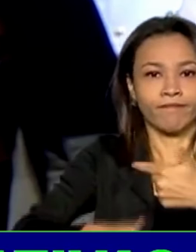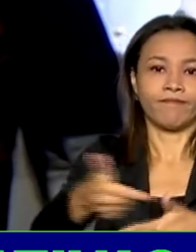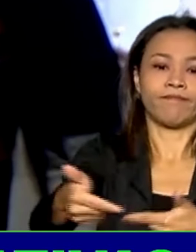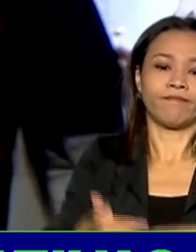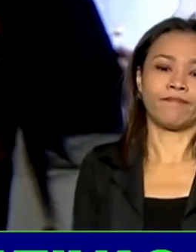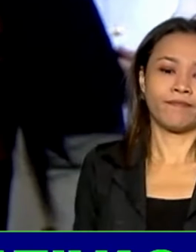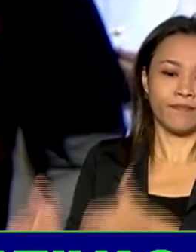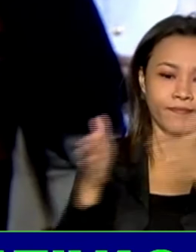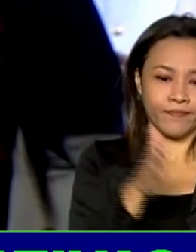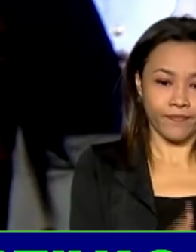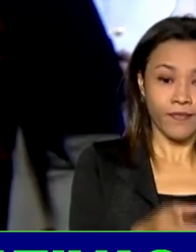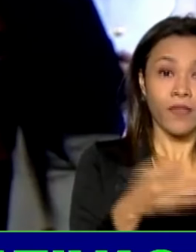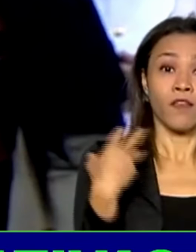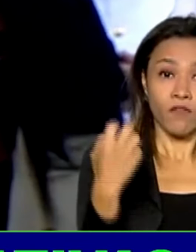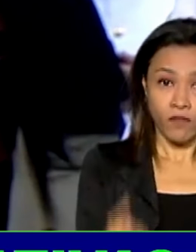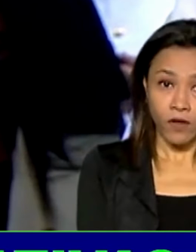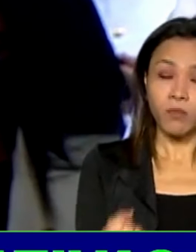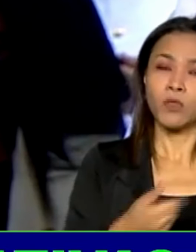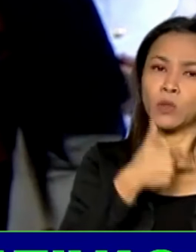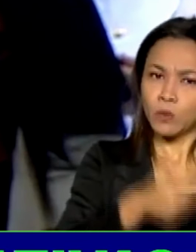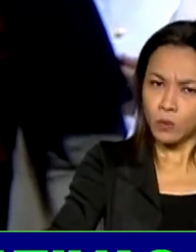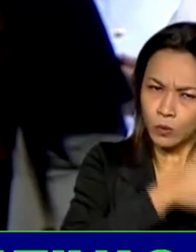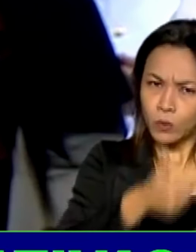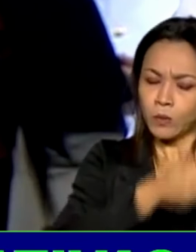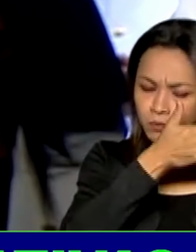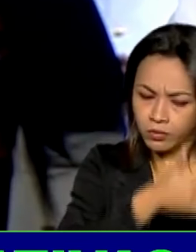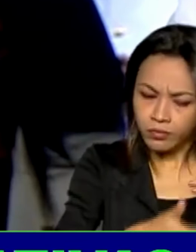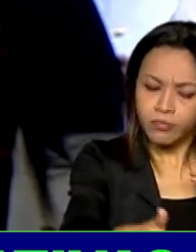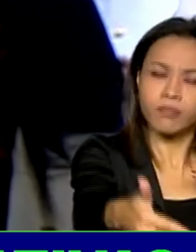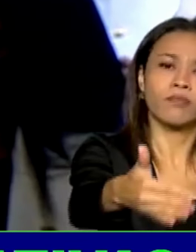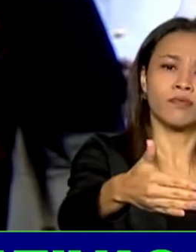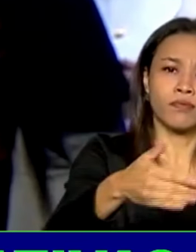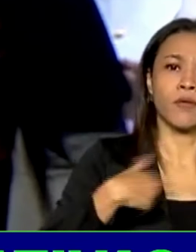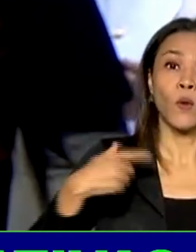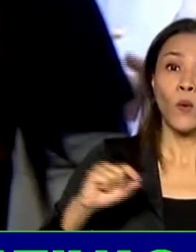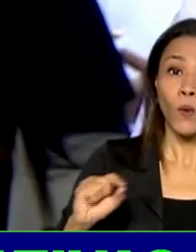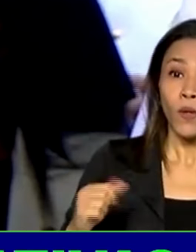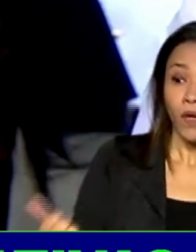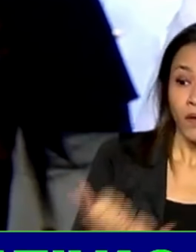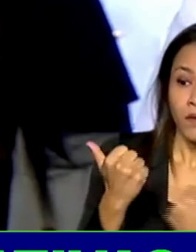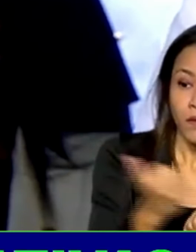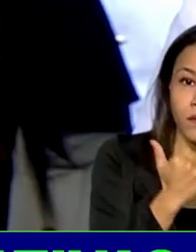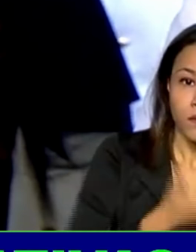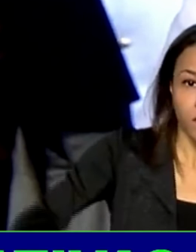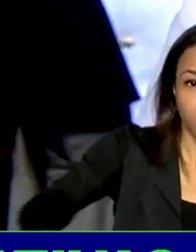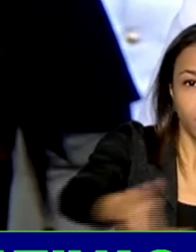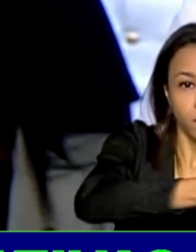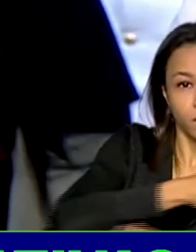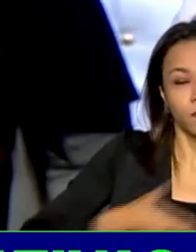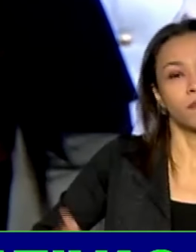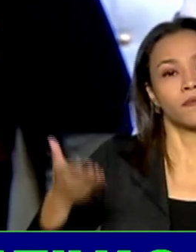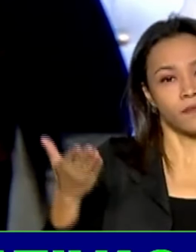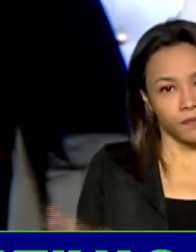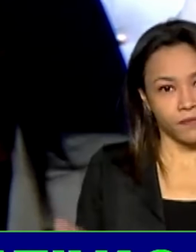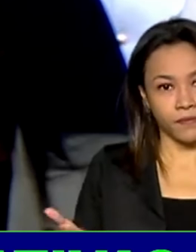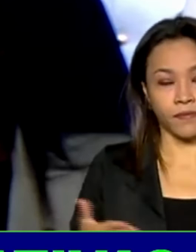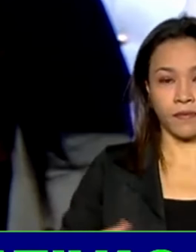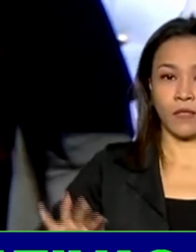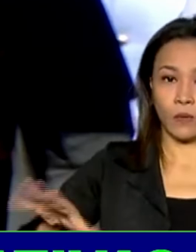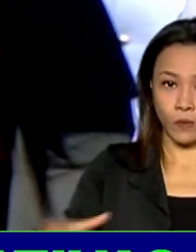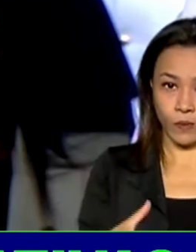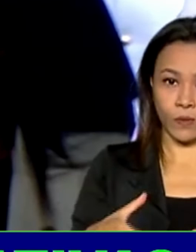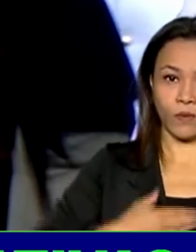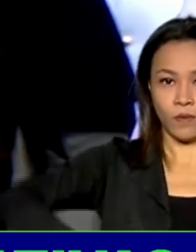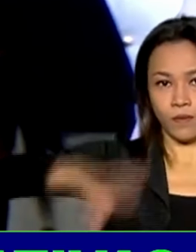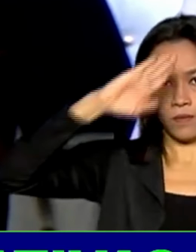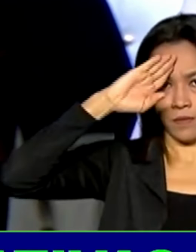Pessoal, notícia muito urgente. Ex-comandante da Marinha acaba de derrubar as narrativas de chefe do Exército e da Aeronáutica sobre Bolsonaro. Mas